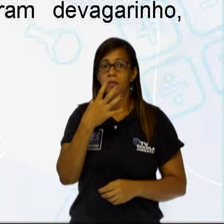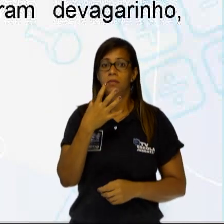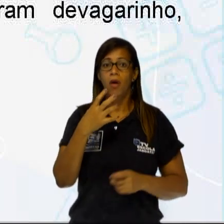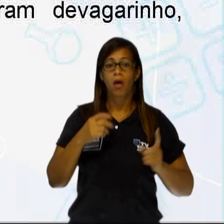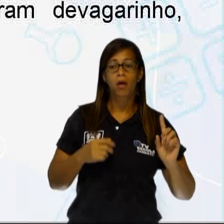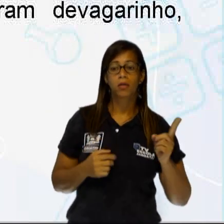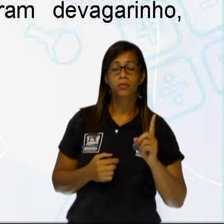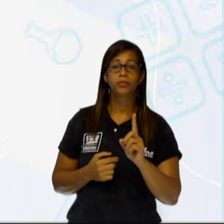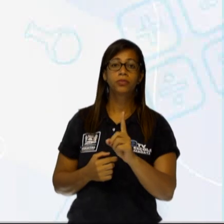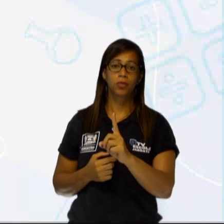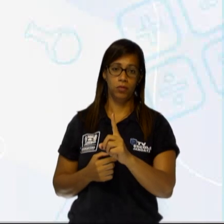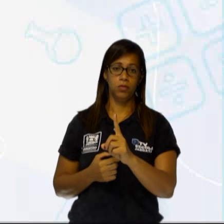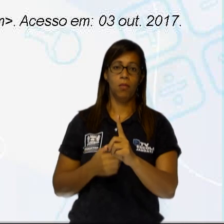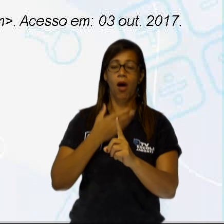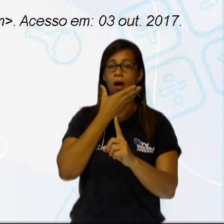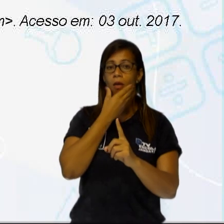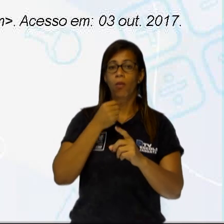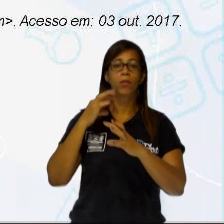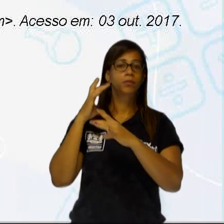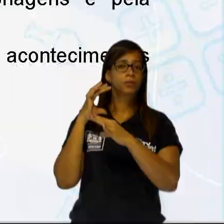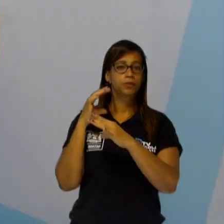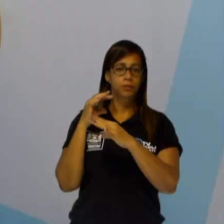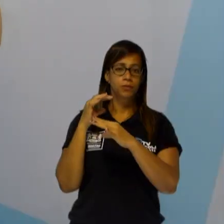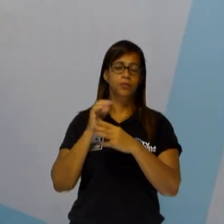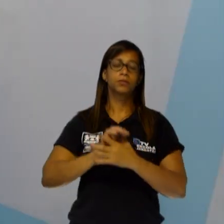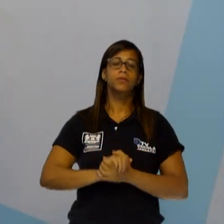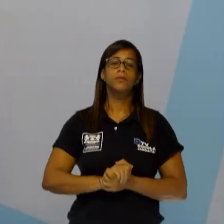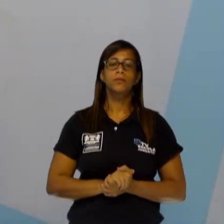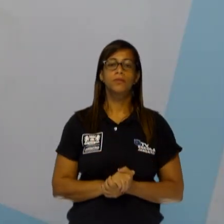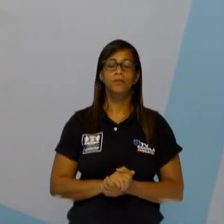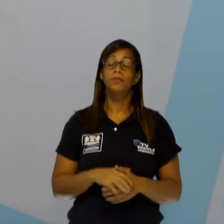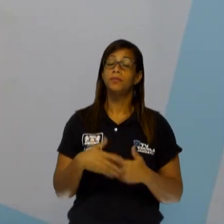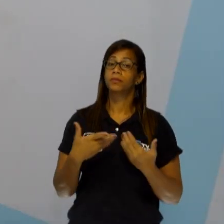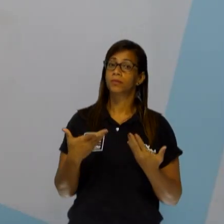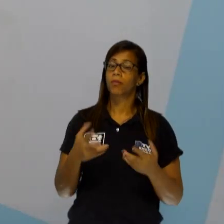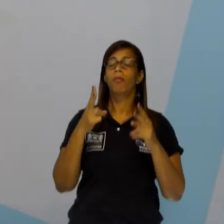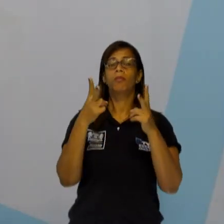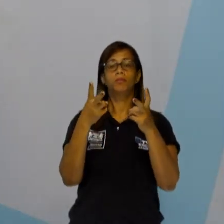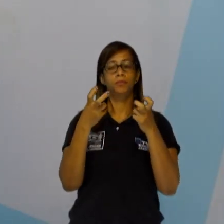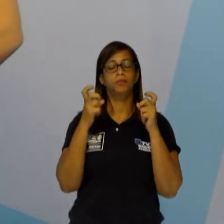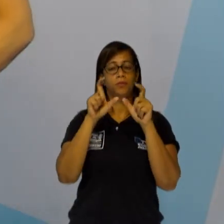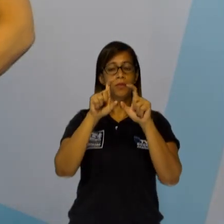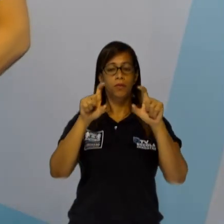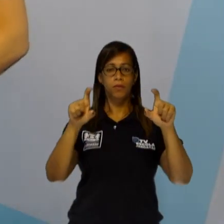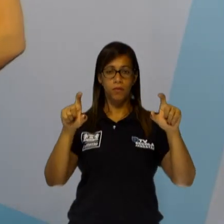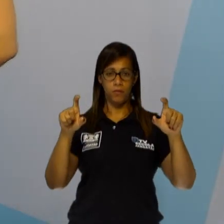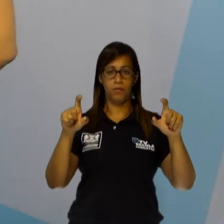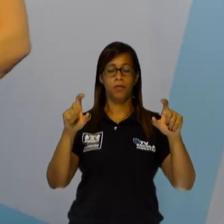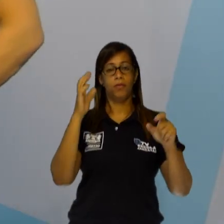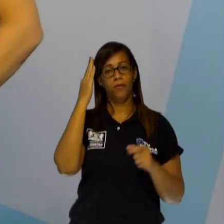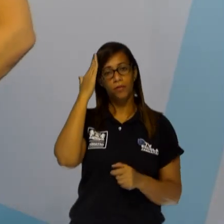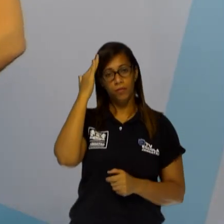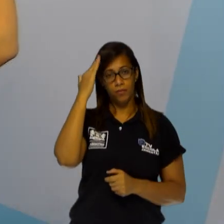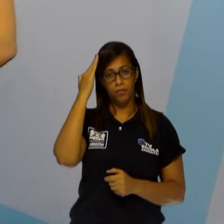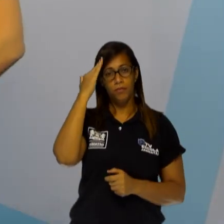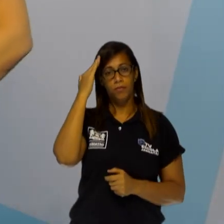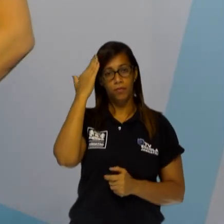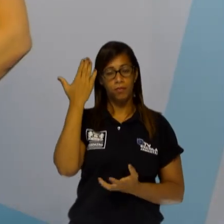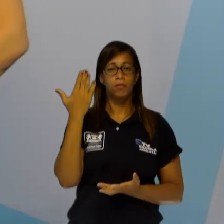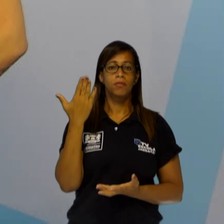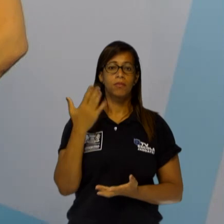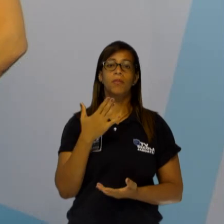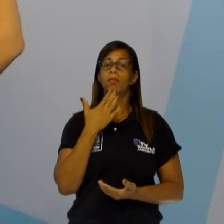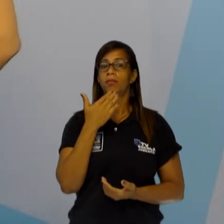aproximar mais do músico e do som. Então, com esse segundo parágrafo aí, a gente consegue perceber que realmente o item D é o mais